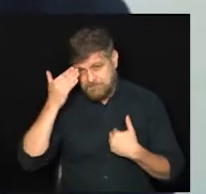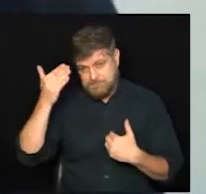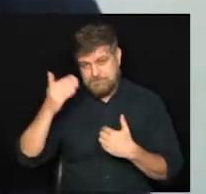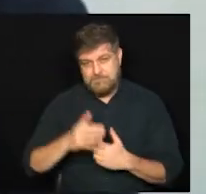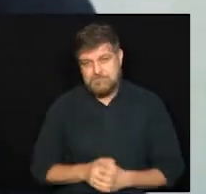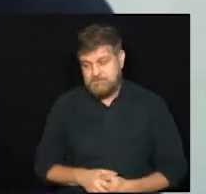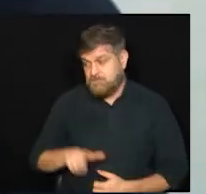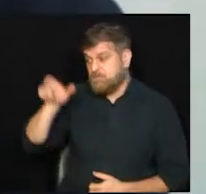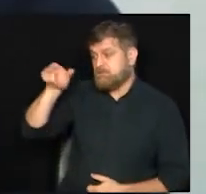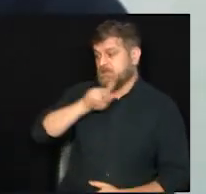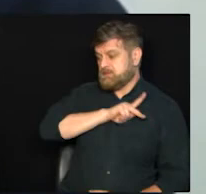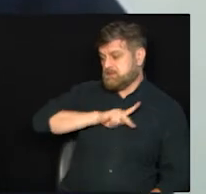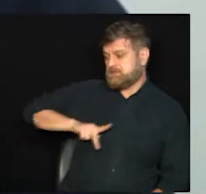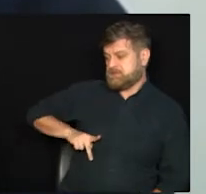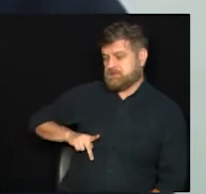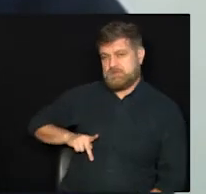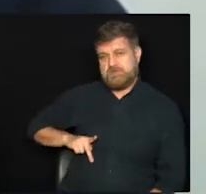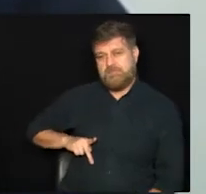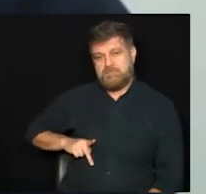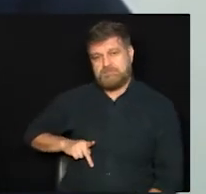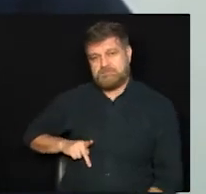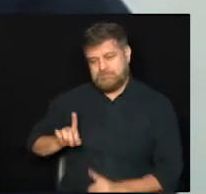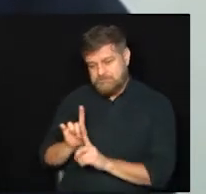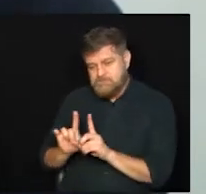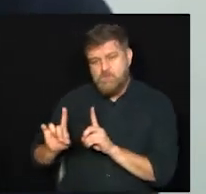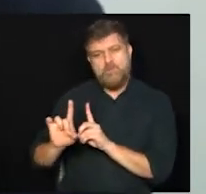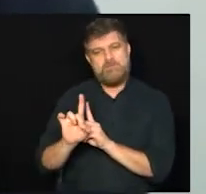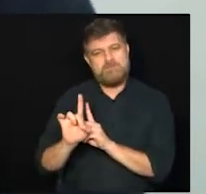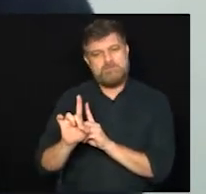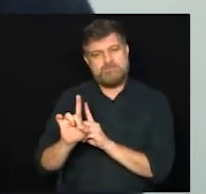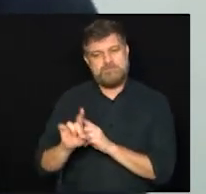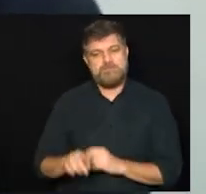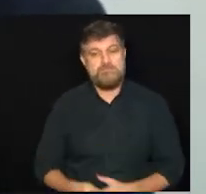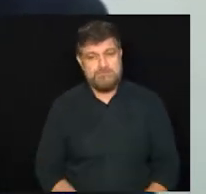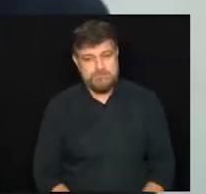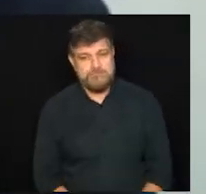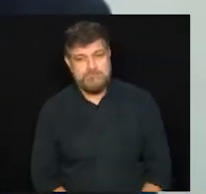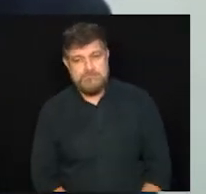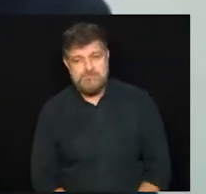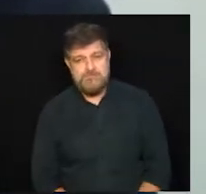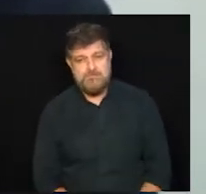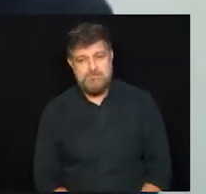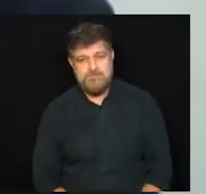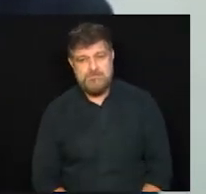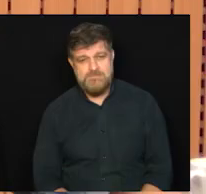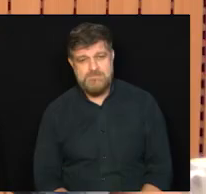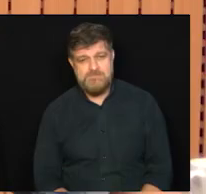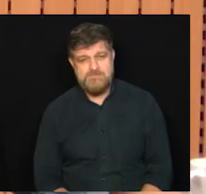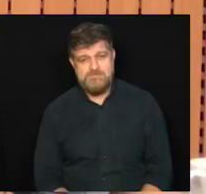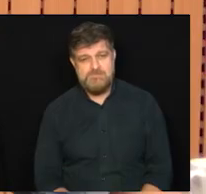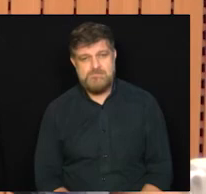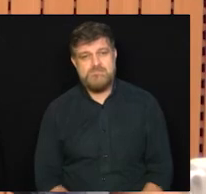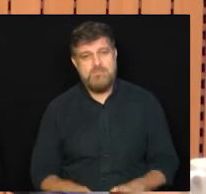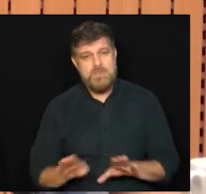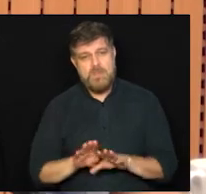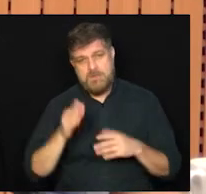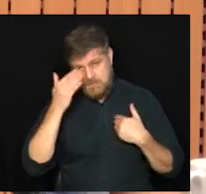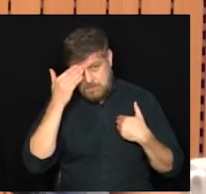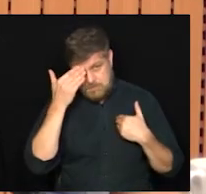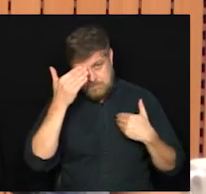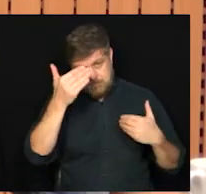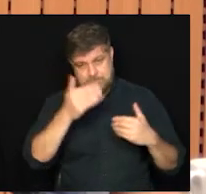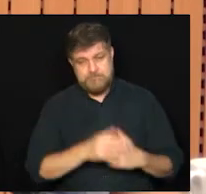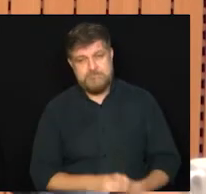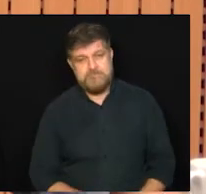como presidente da entidade, por favor. Bom, também é um agradecimento especial ao